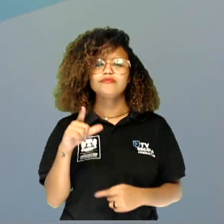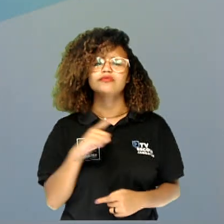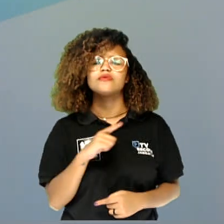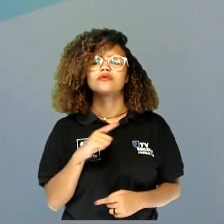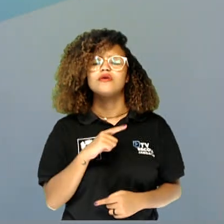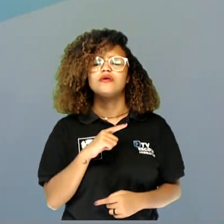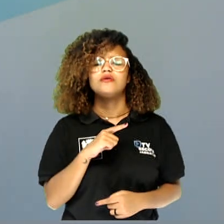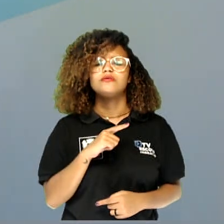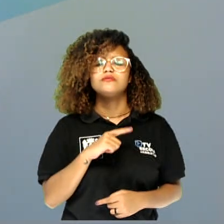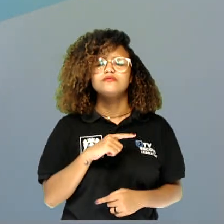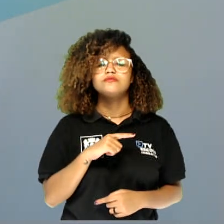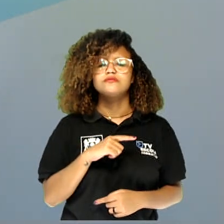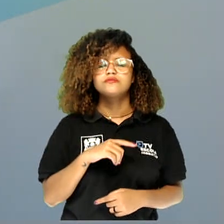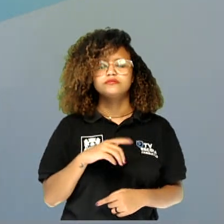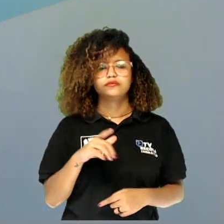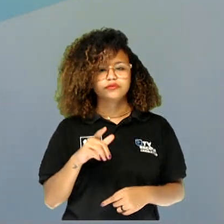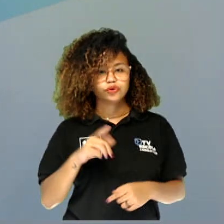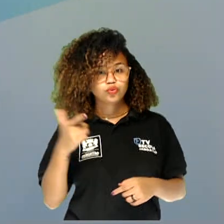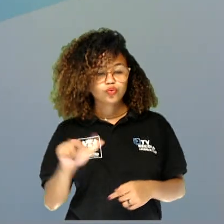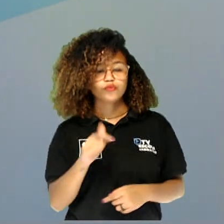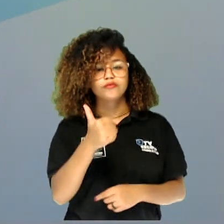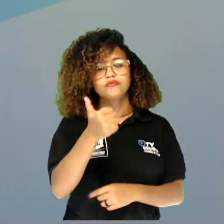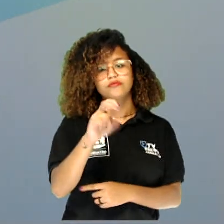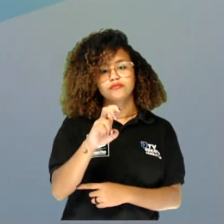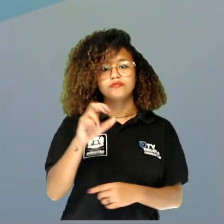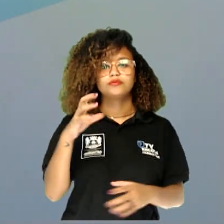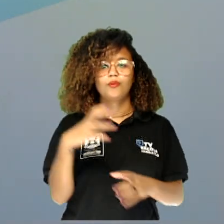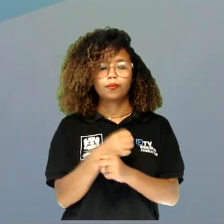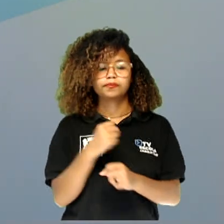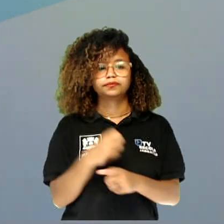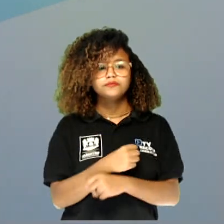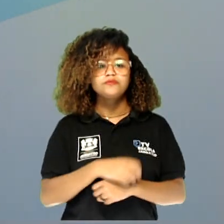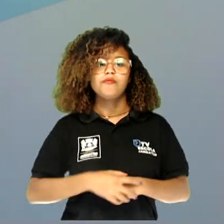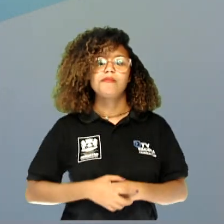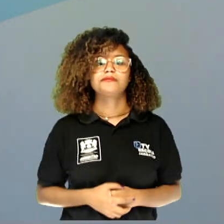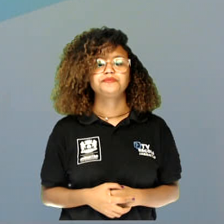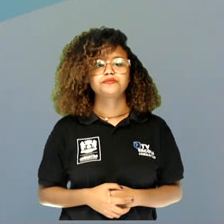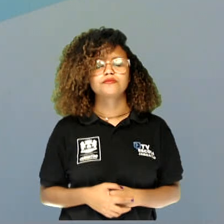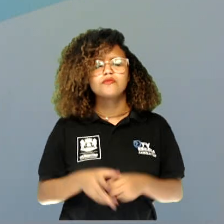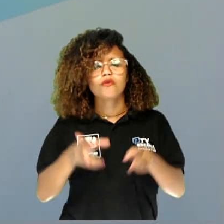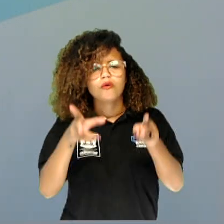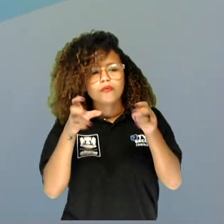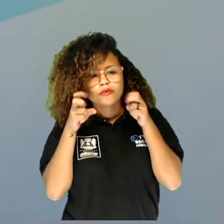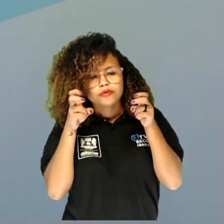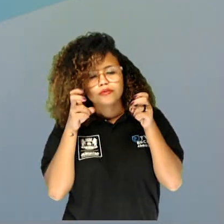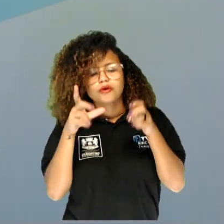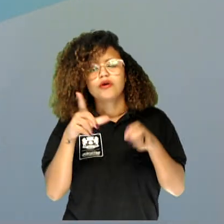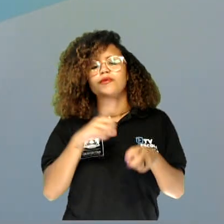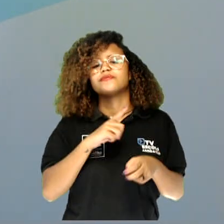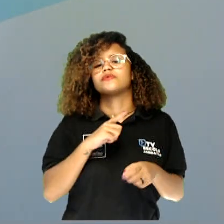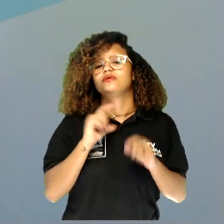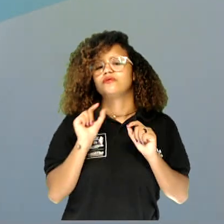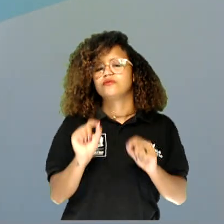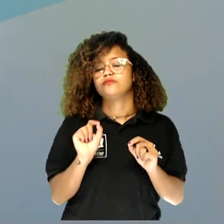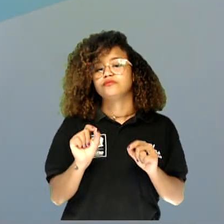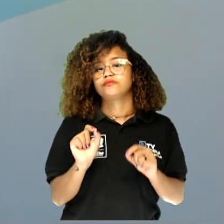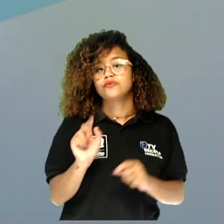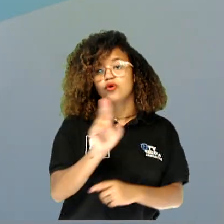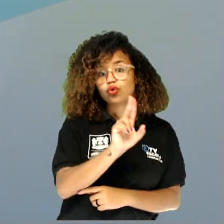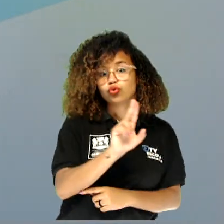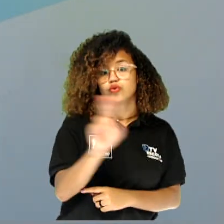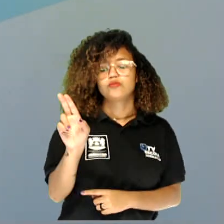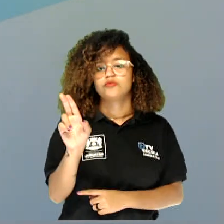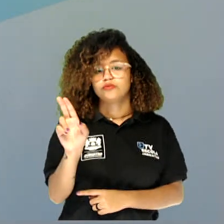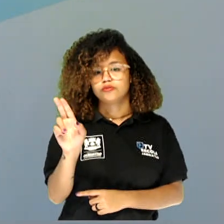temos mais 15 pontos. Notem que nós temos aí nomes